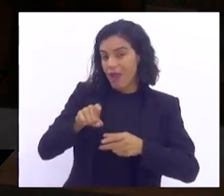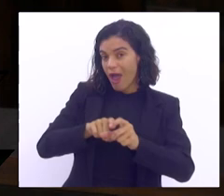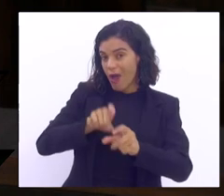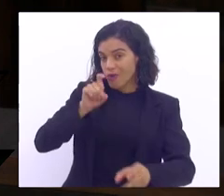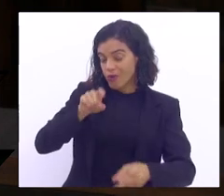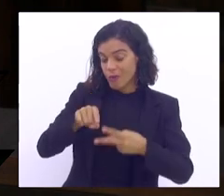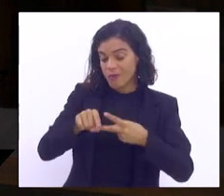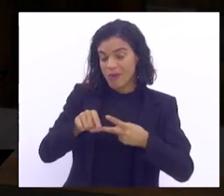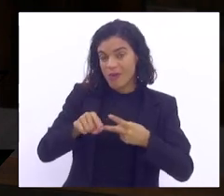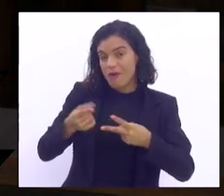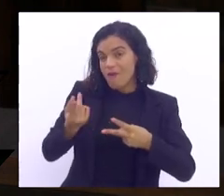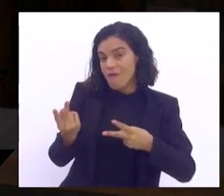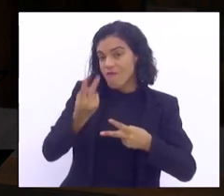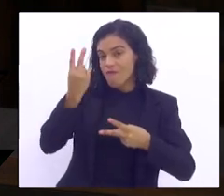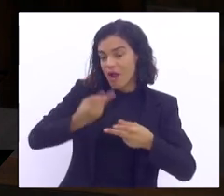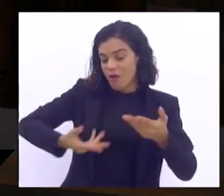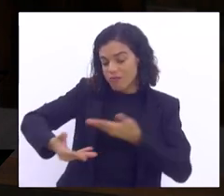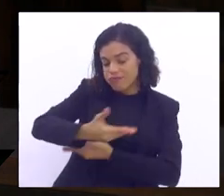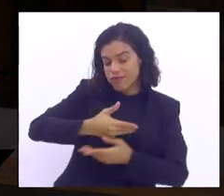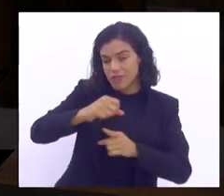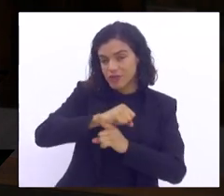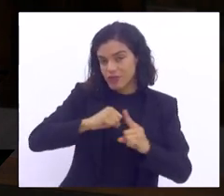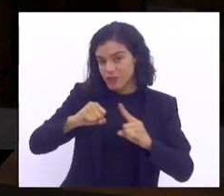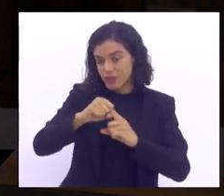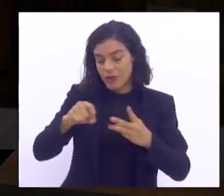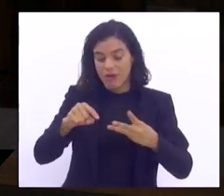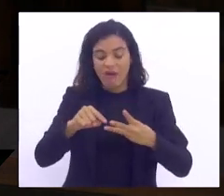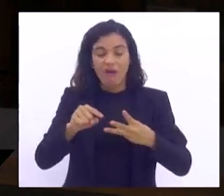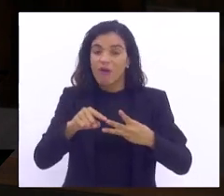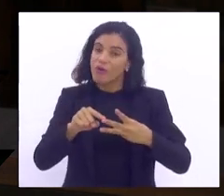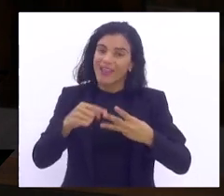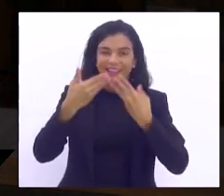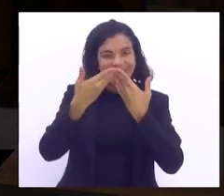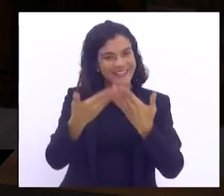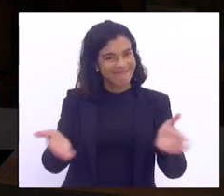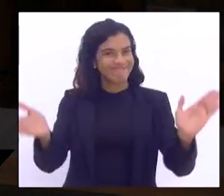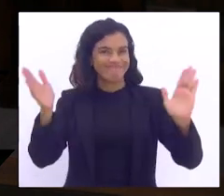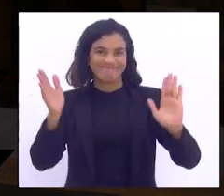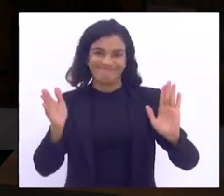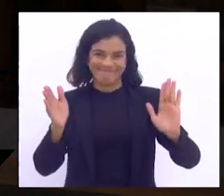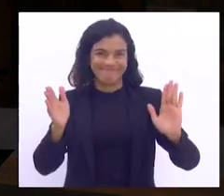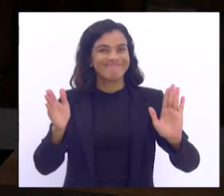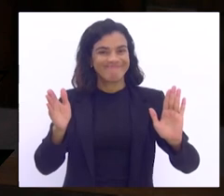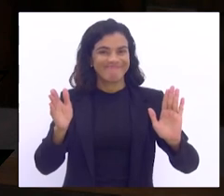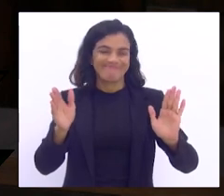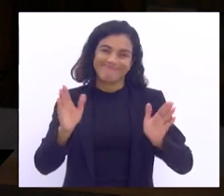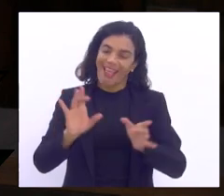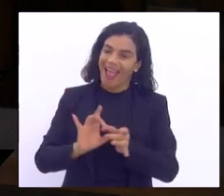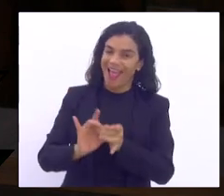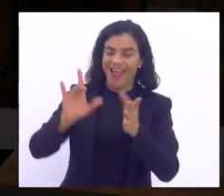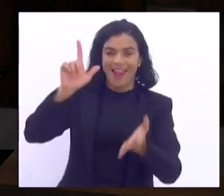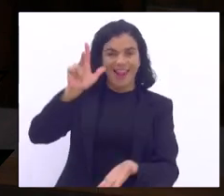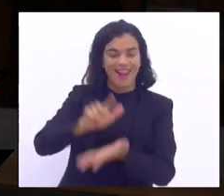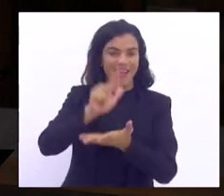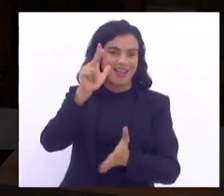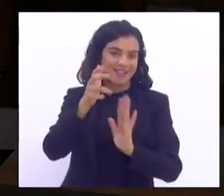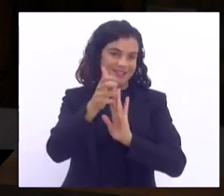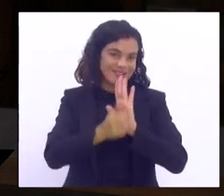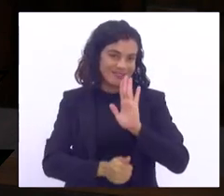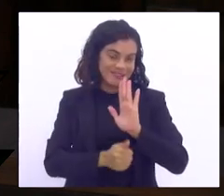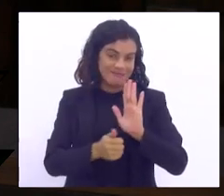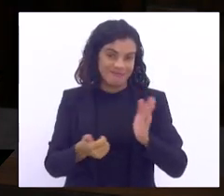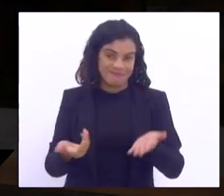e o valor comunitário, logo as portas estão abertas para a legalização,